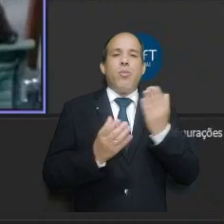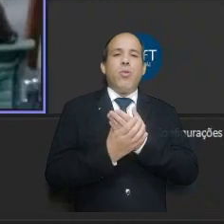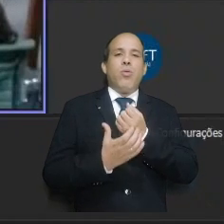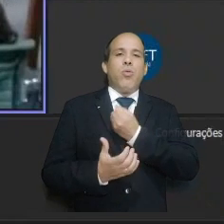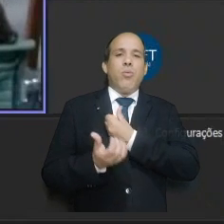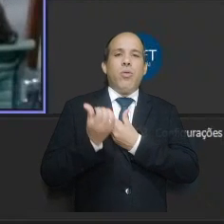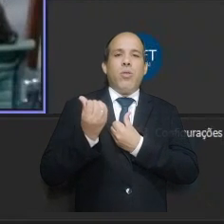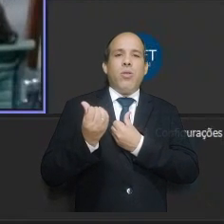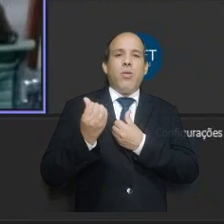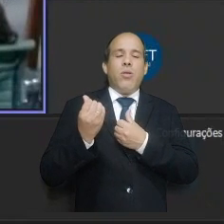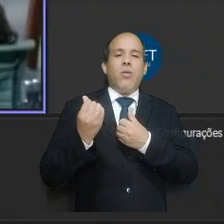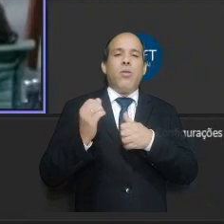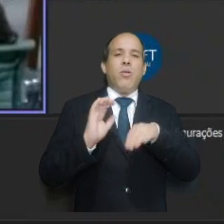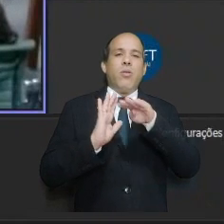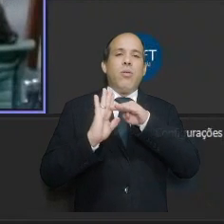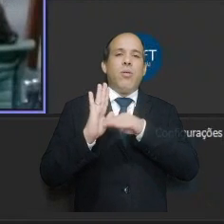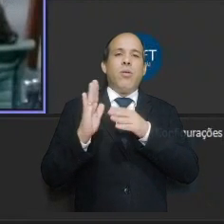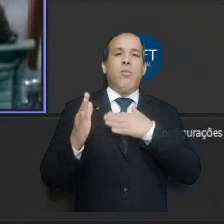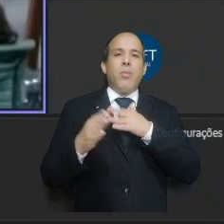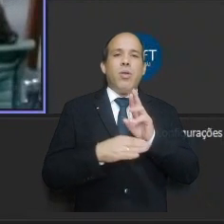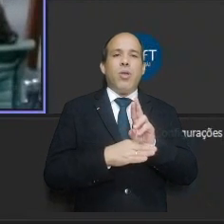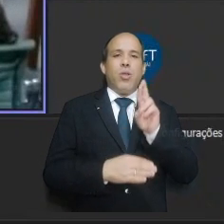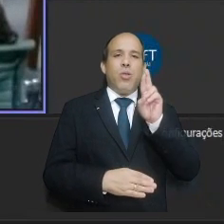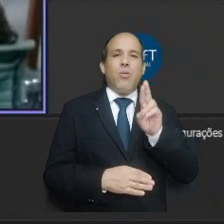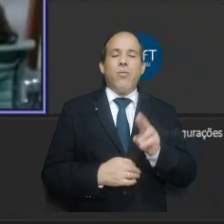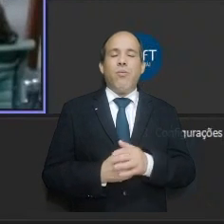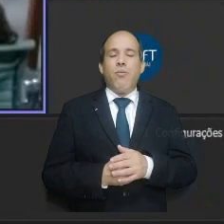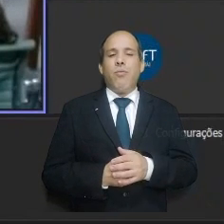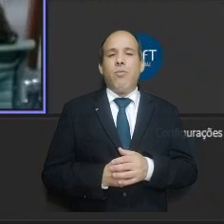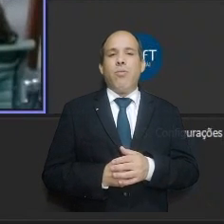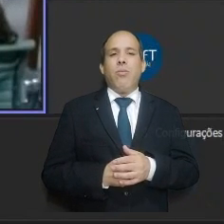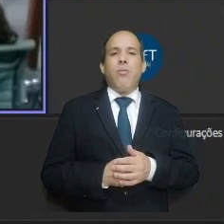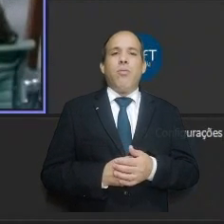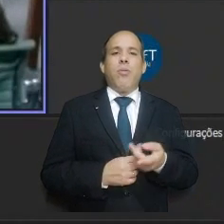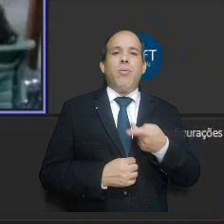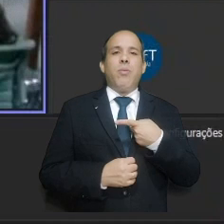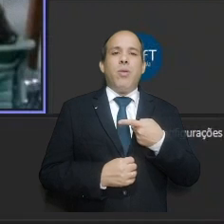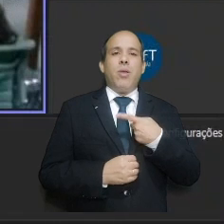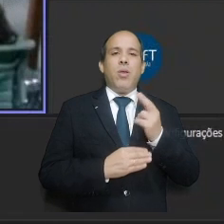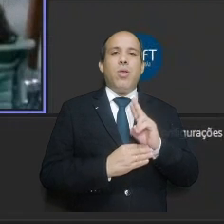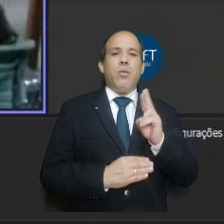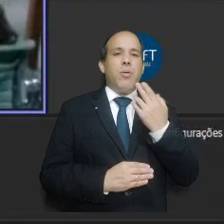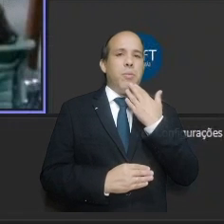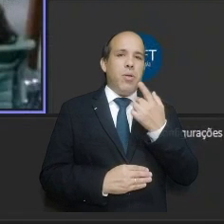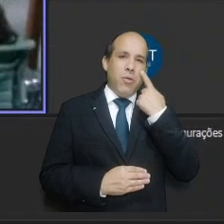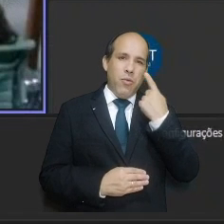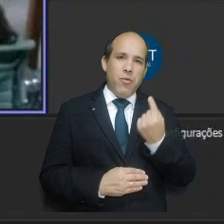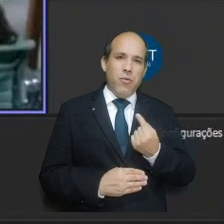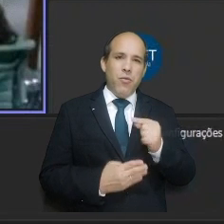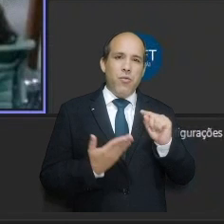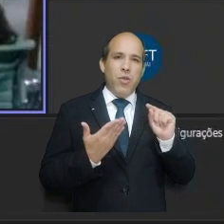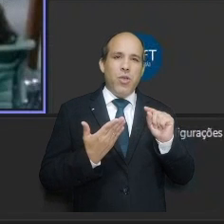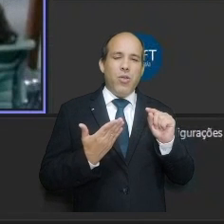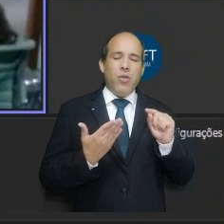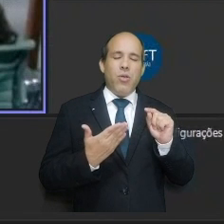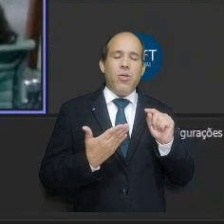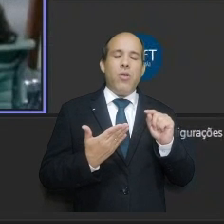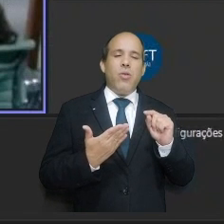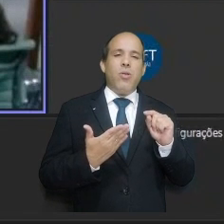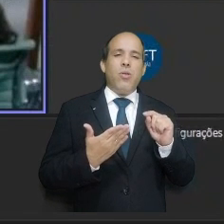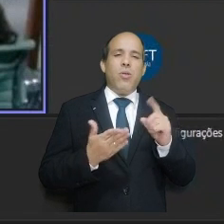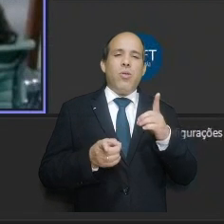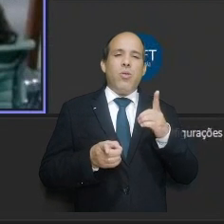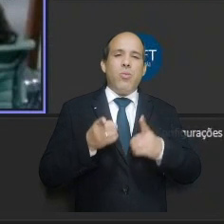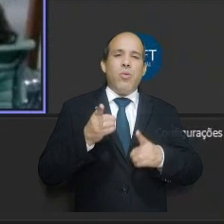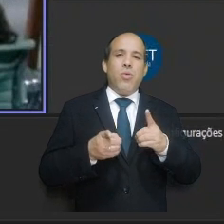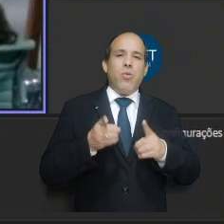Chama a julgamento o processo número 6 da pauta, de minha relatoria. Trata-se de um pedido de vista, formulado